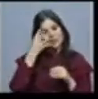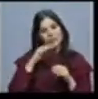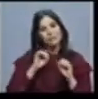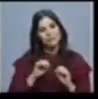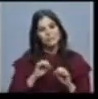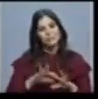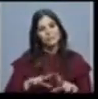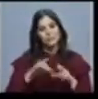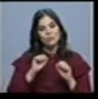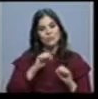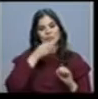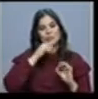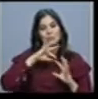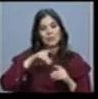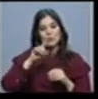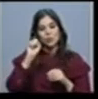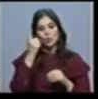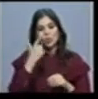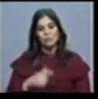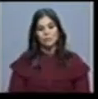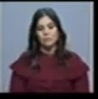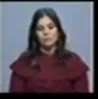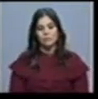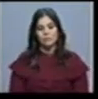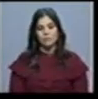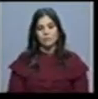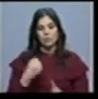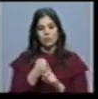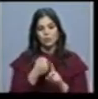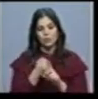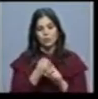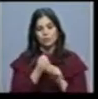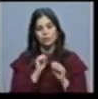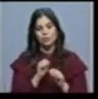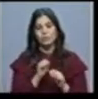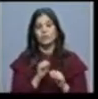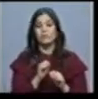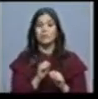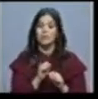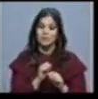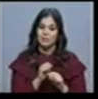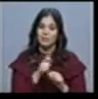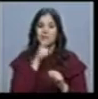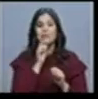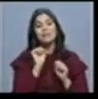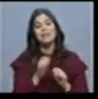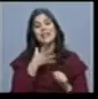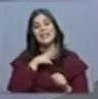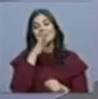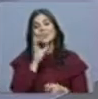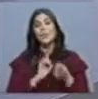próprio planeta e do nosso Sol já agora. Agora um desafio fonético e Oumuamua, Miguel, o que é que nos tens a dizer